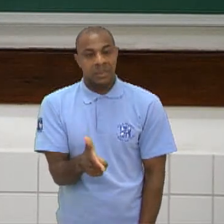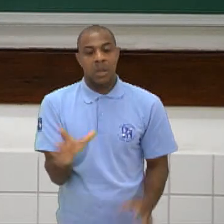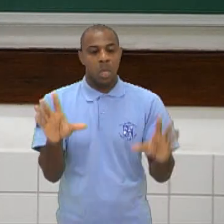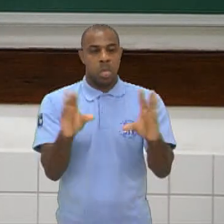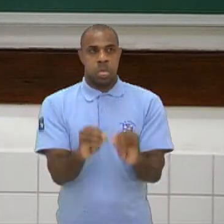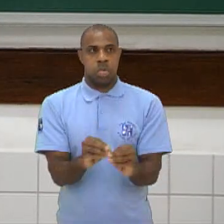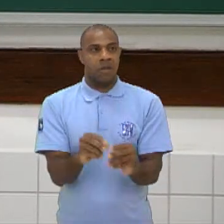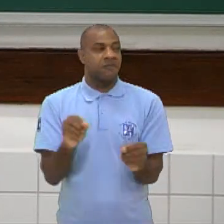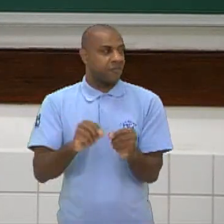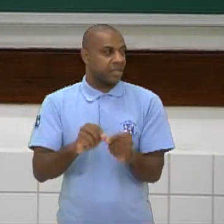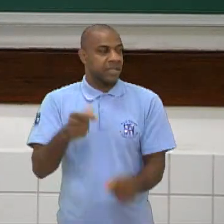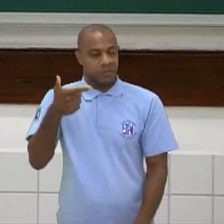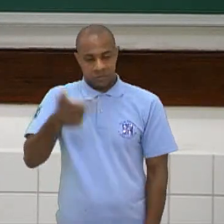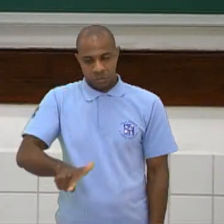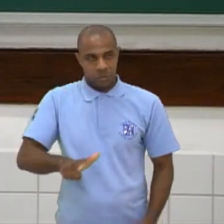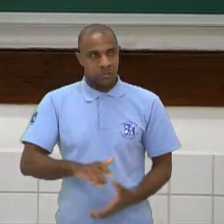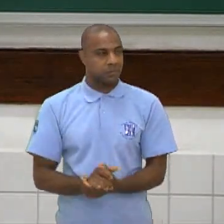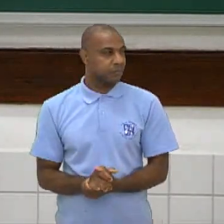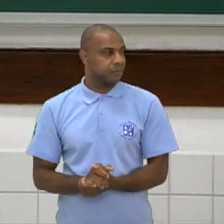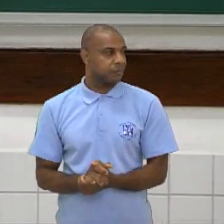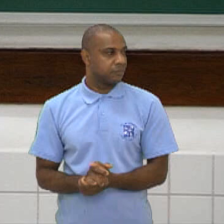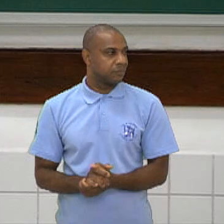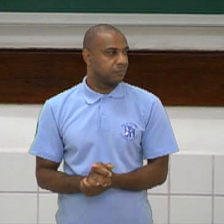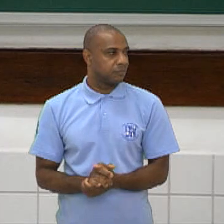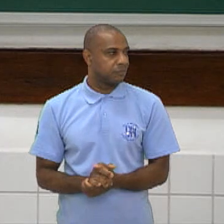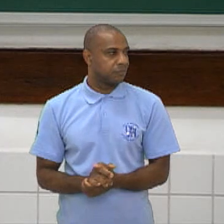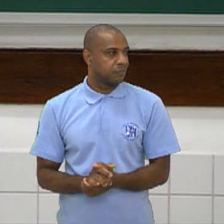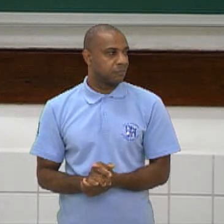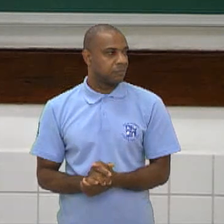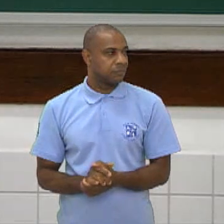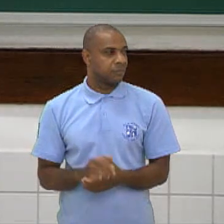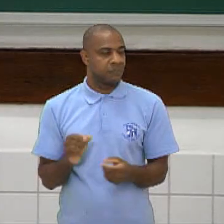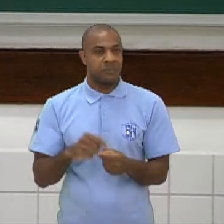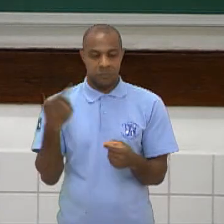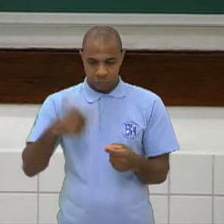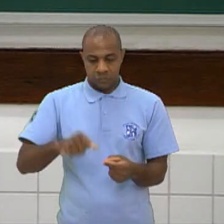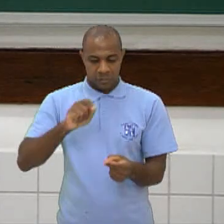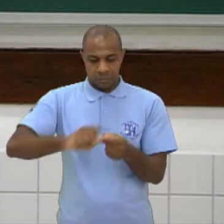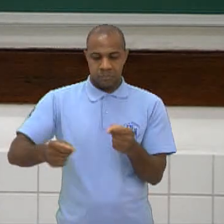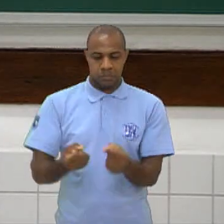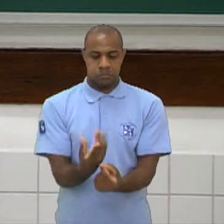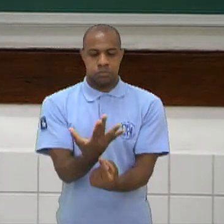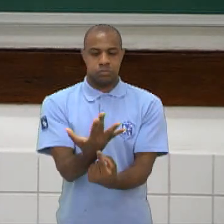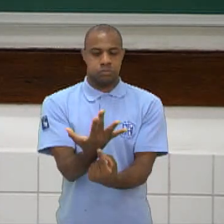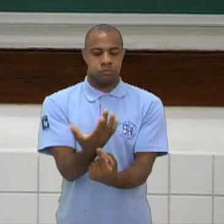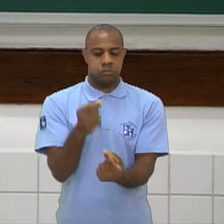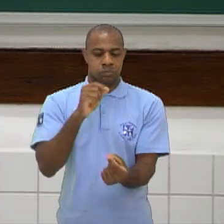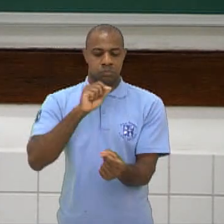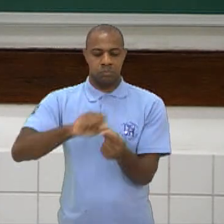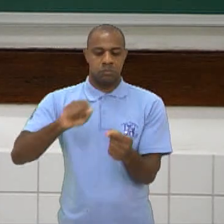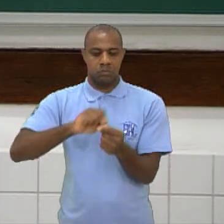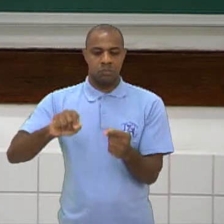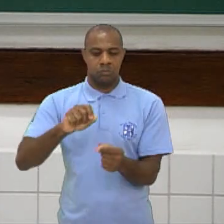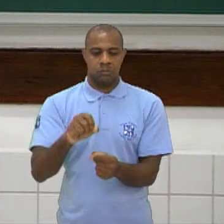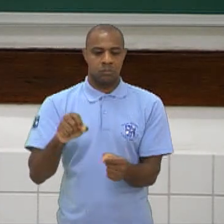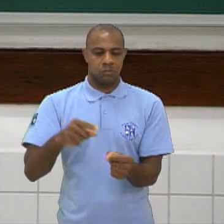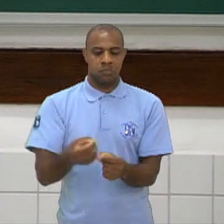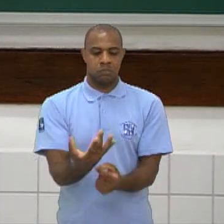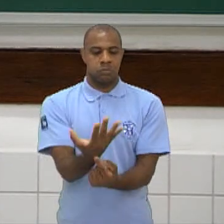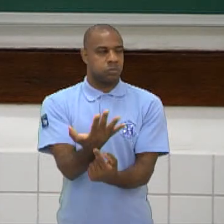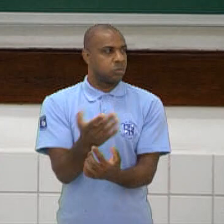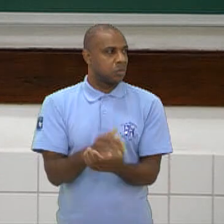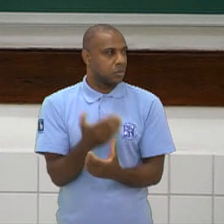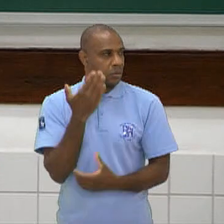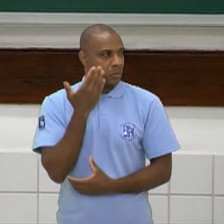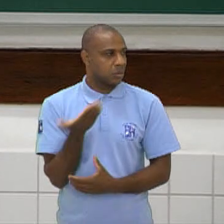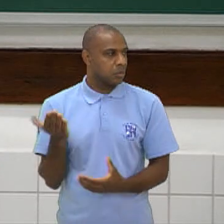aqui novamente, gente. Vou acender, vou pedir licença para vocês aqui, vou acender novamente. E vou fazer agora, para ficar mais